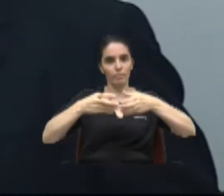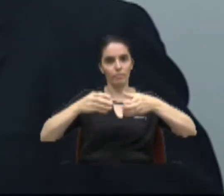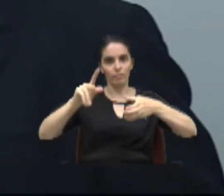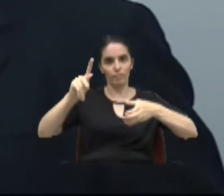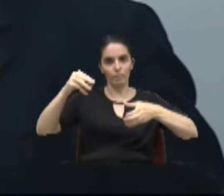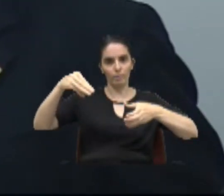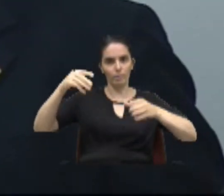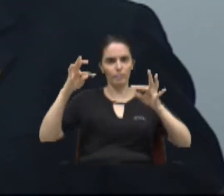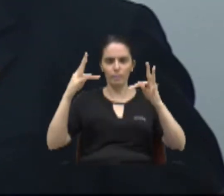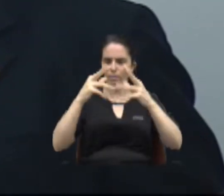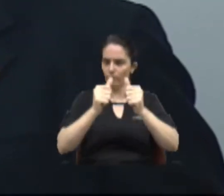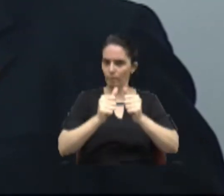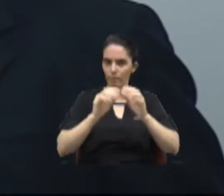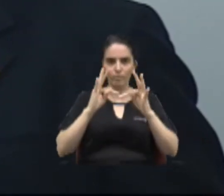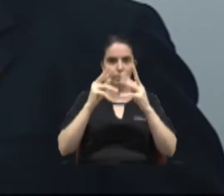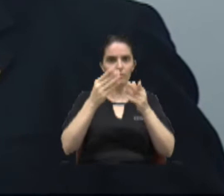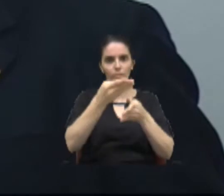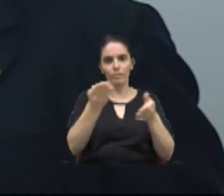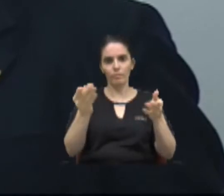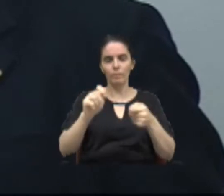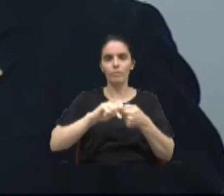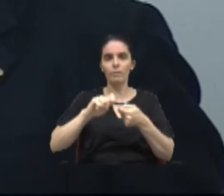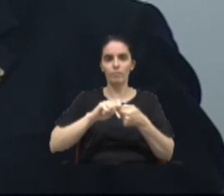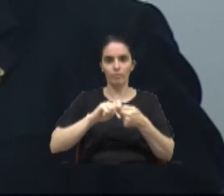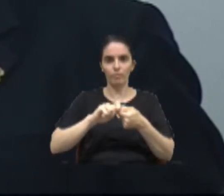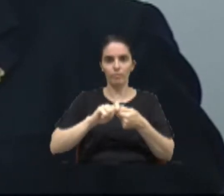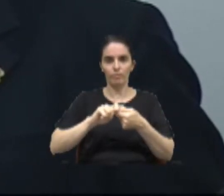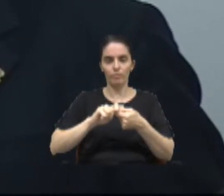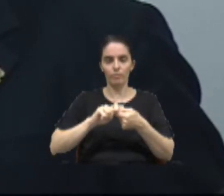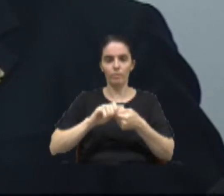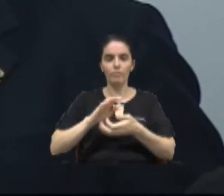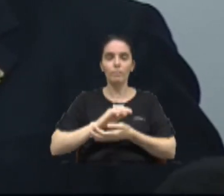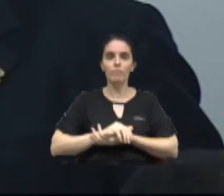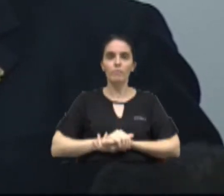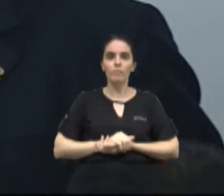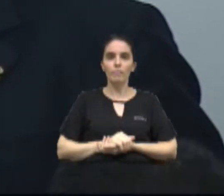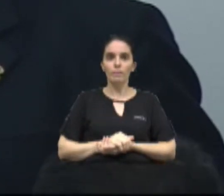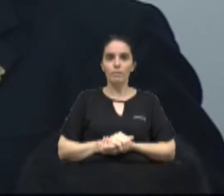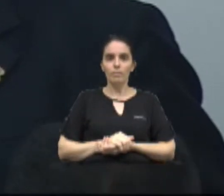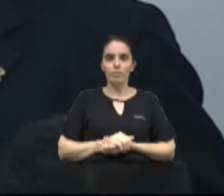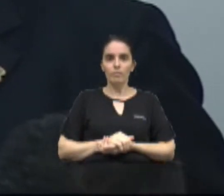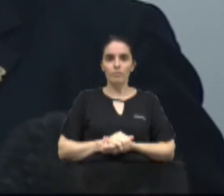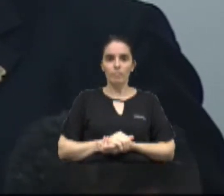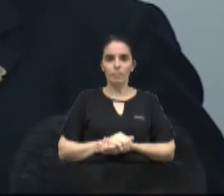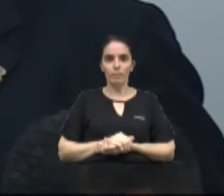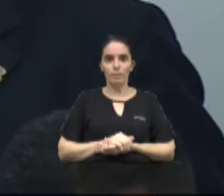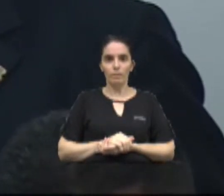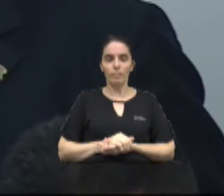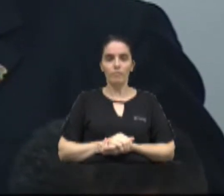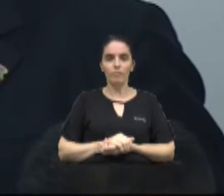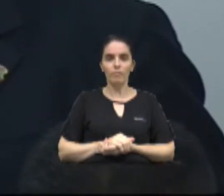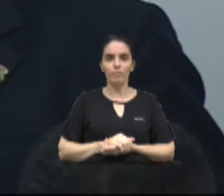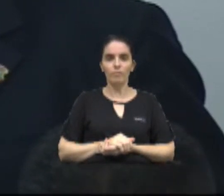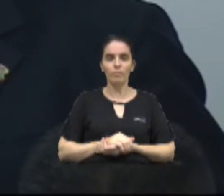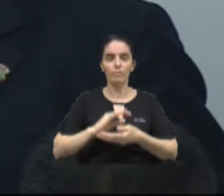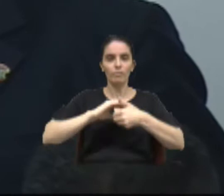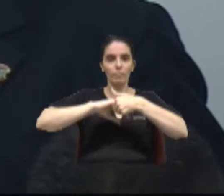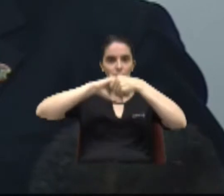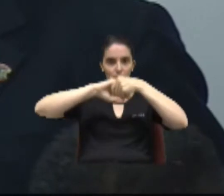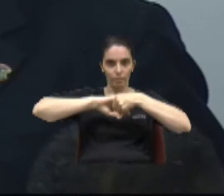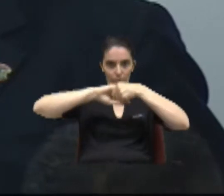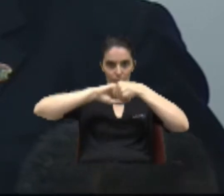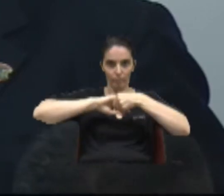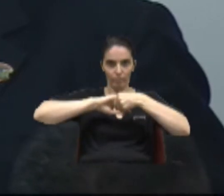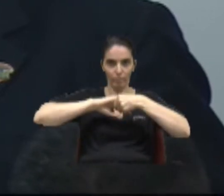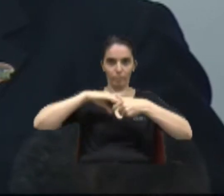aquilo que vocês fazem, por todos nós da população de Limeira e pelo Brasil. Parabéns, e que